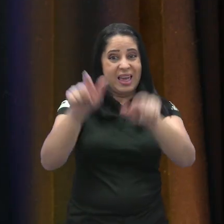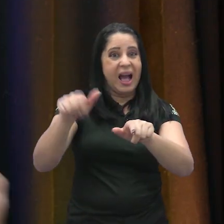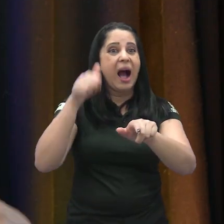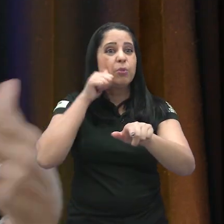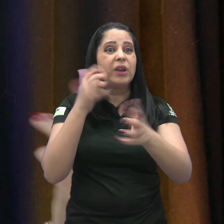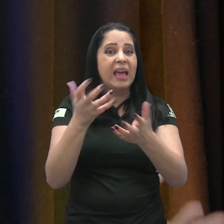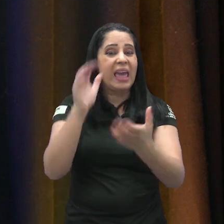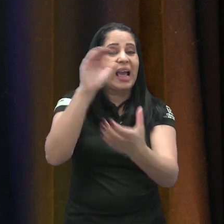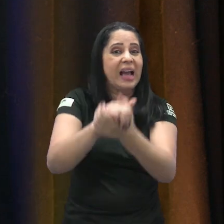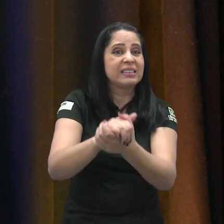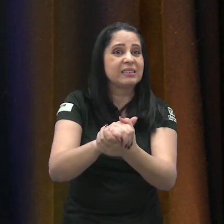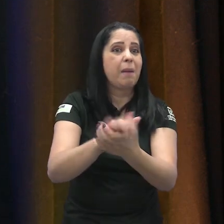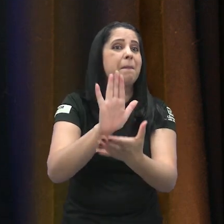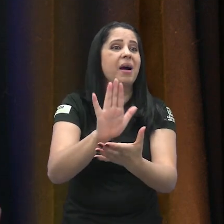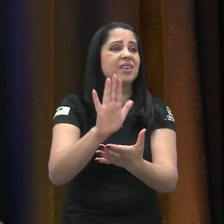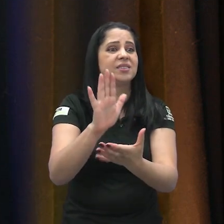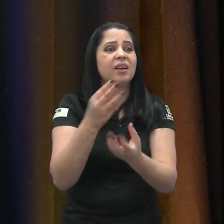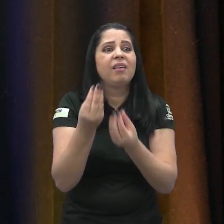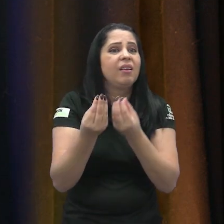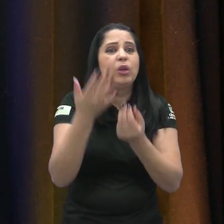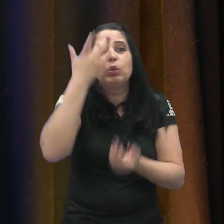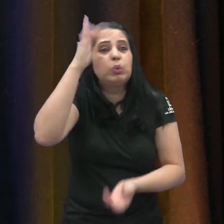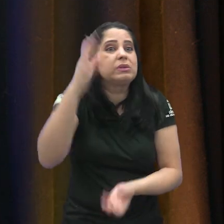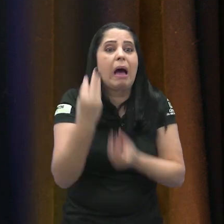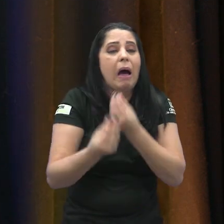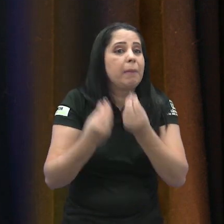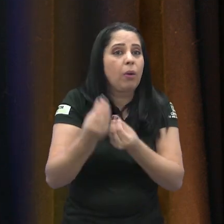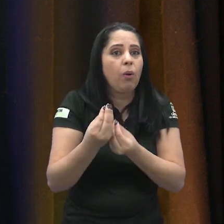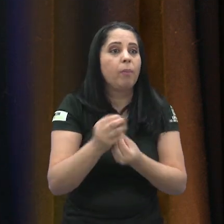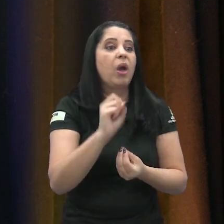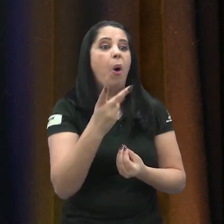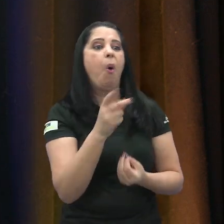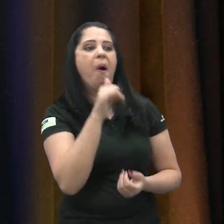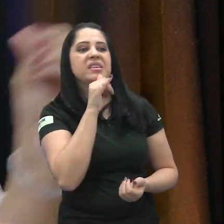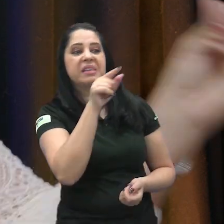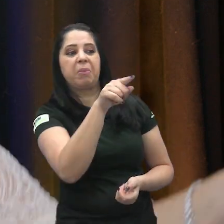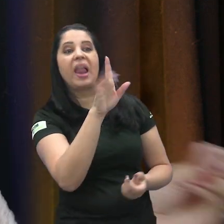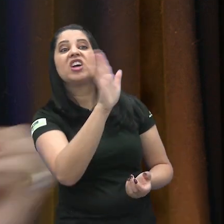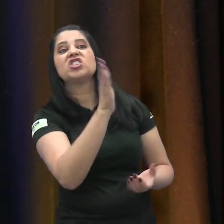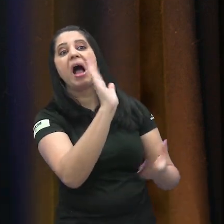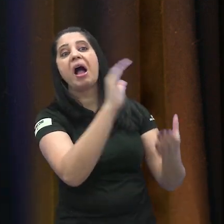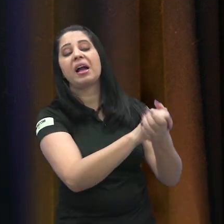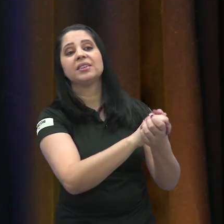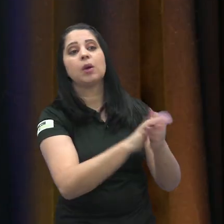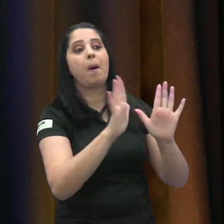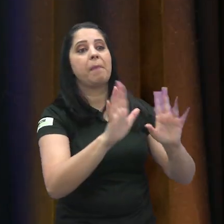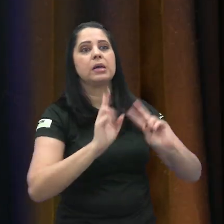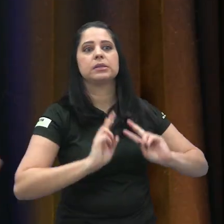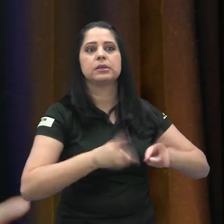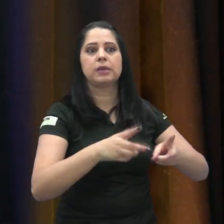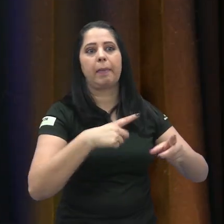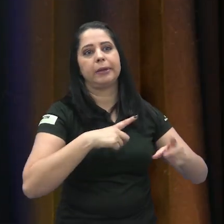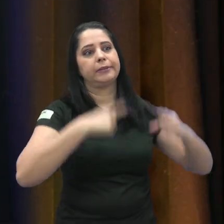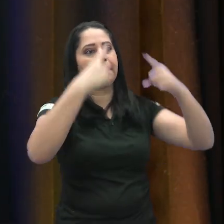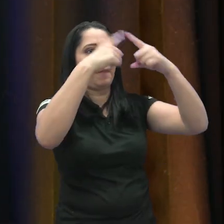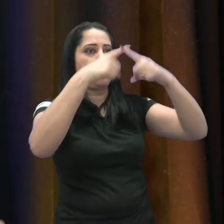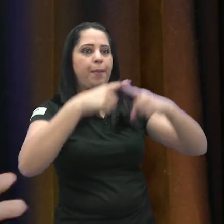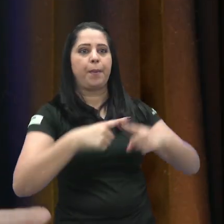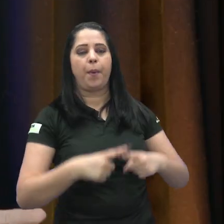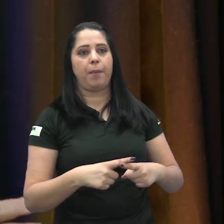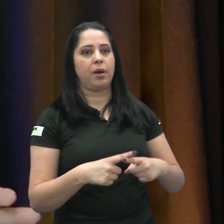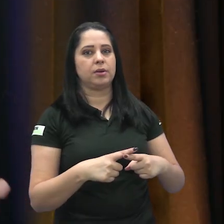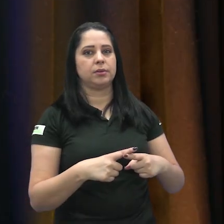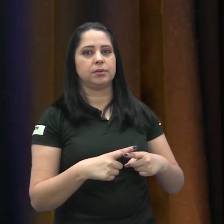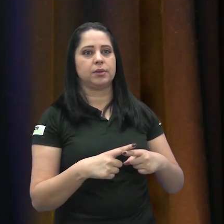como, ou já tem uma família construída, mas parece que está sempre em competição com o marido, em competição com a sogra, ou tentando provar alguma coisa